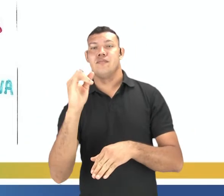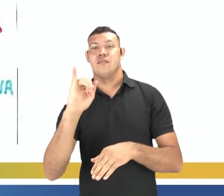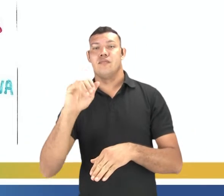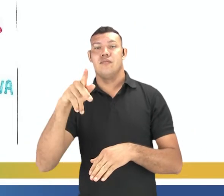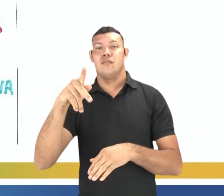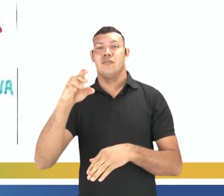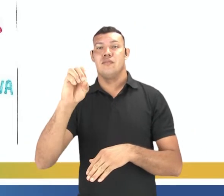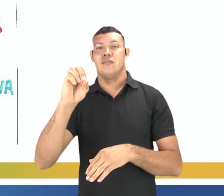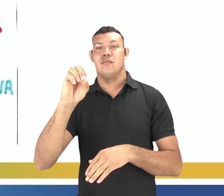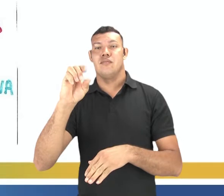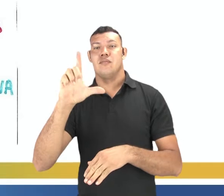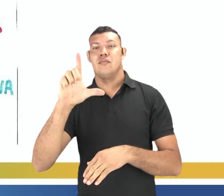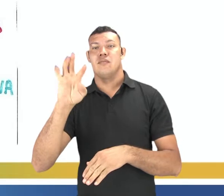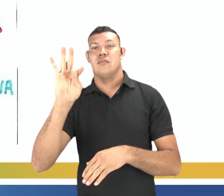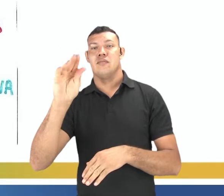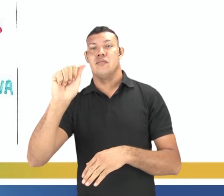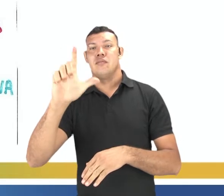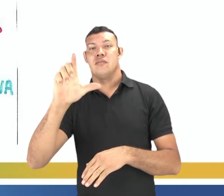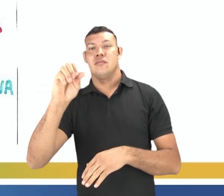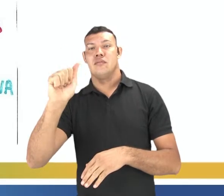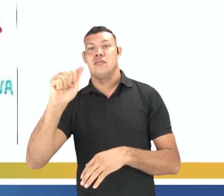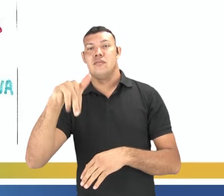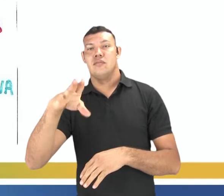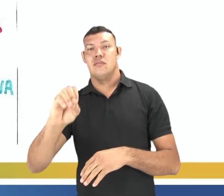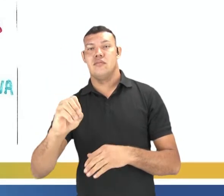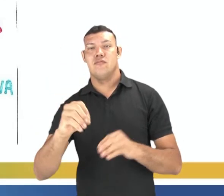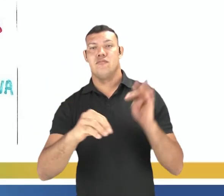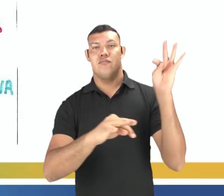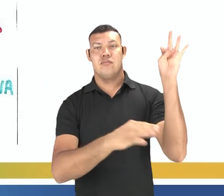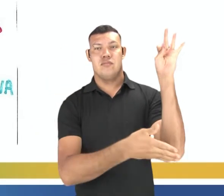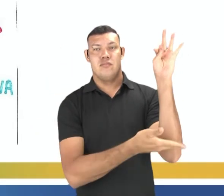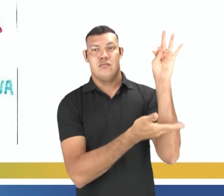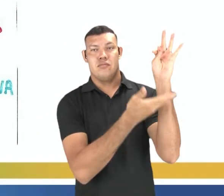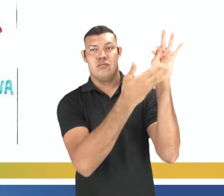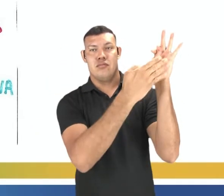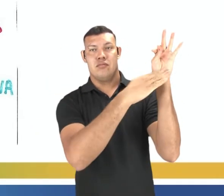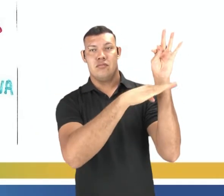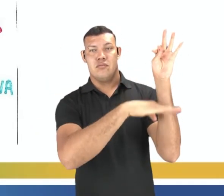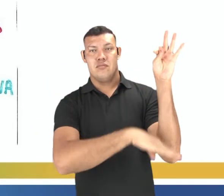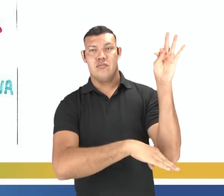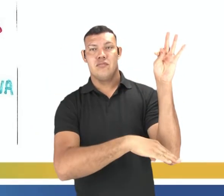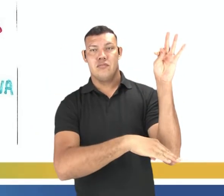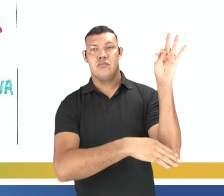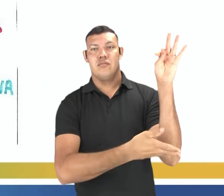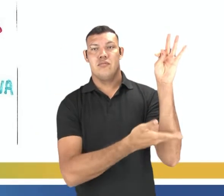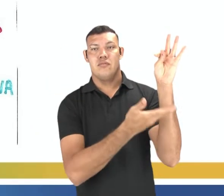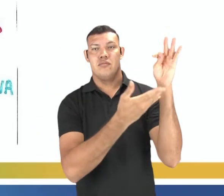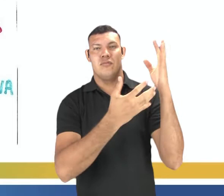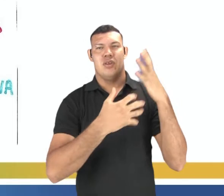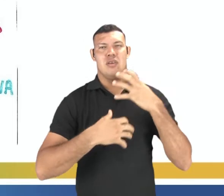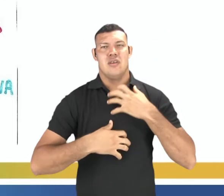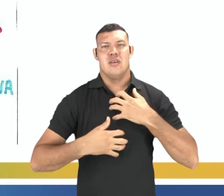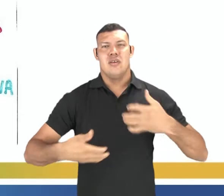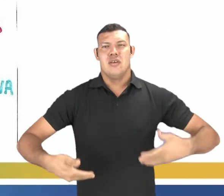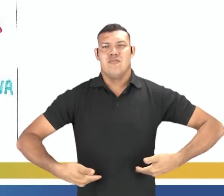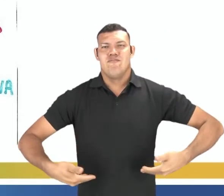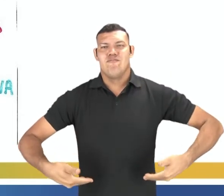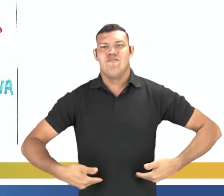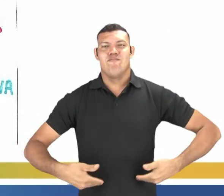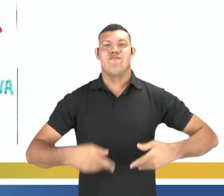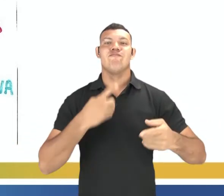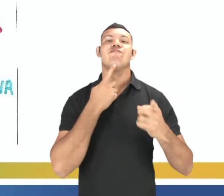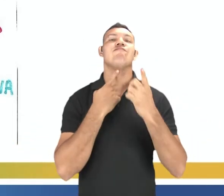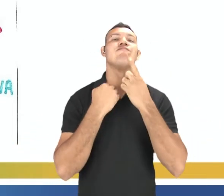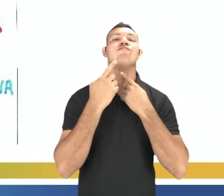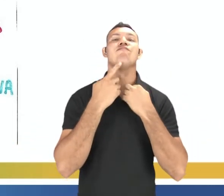função endócrina, regular a sua temperatura, controla as sensações de fome e de